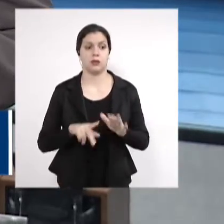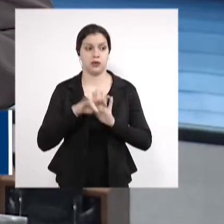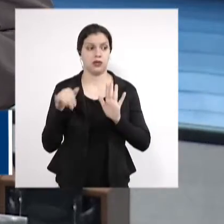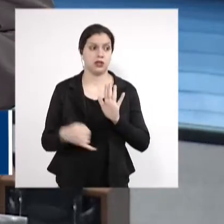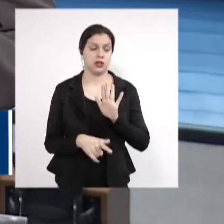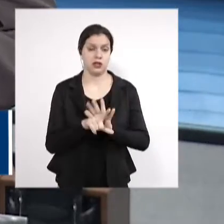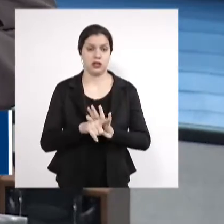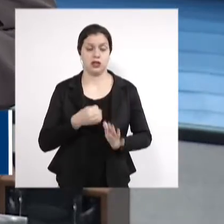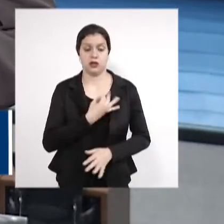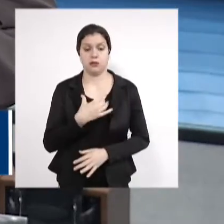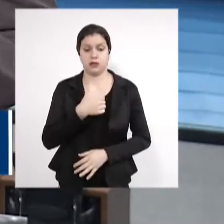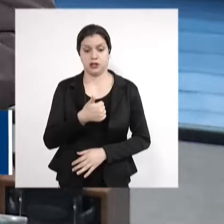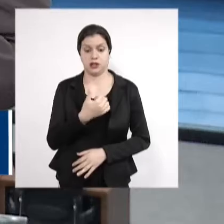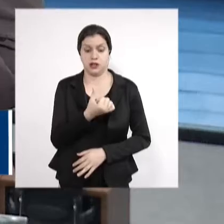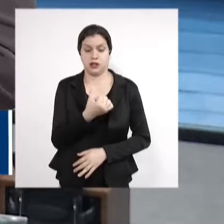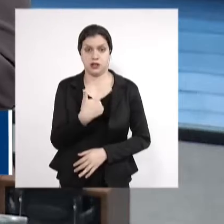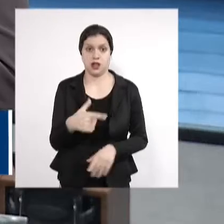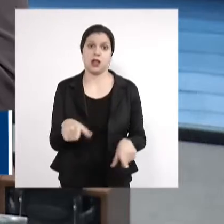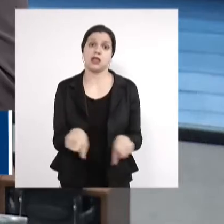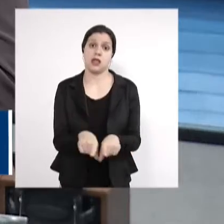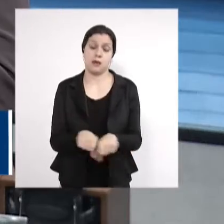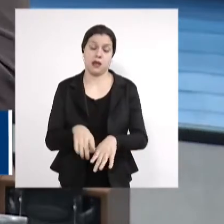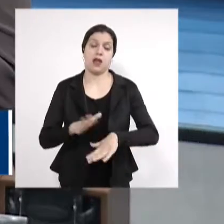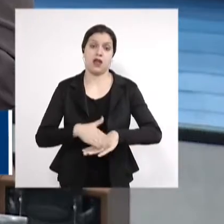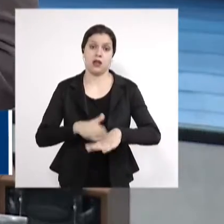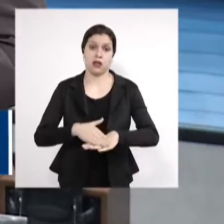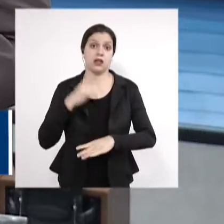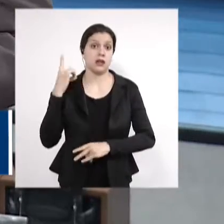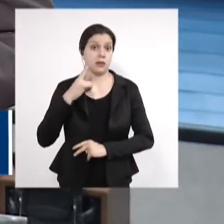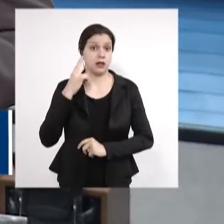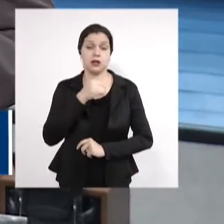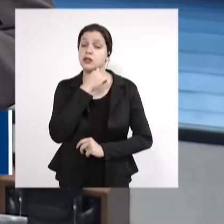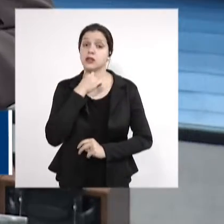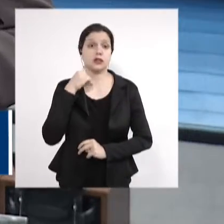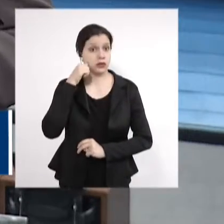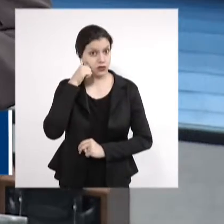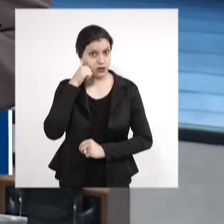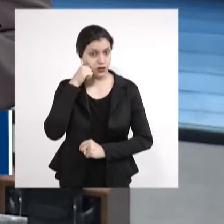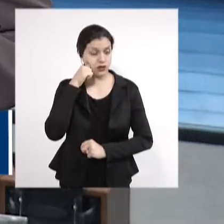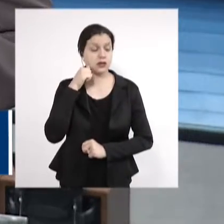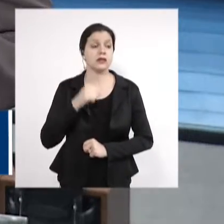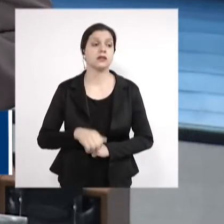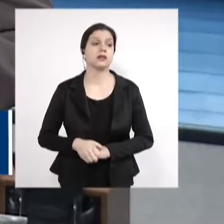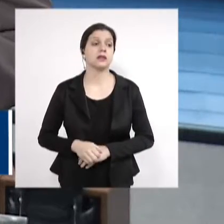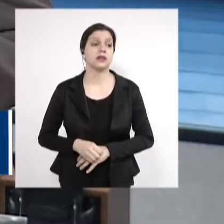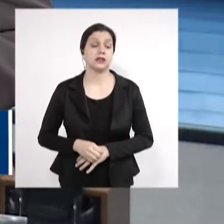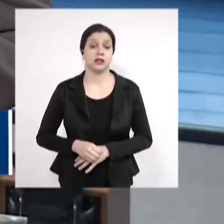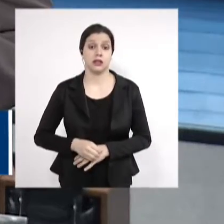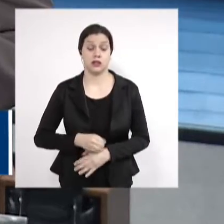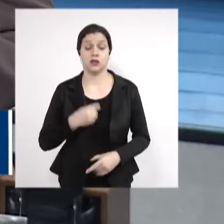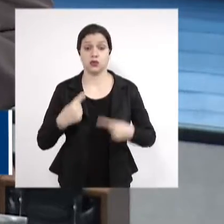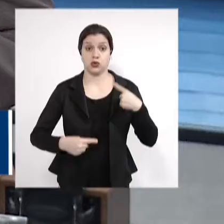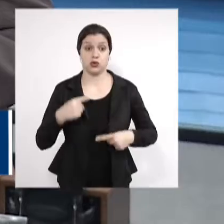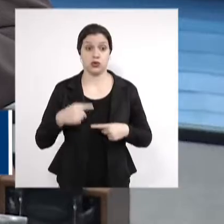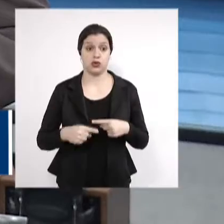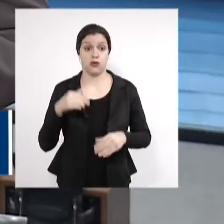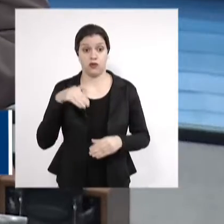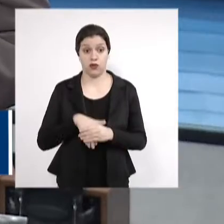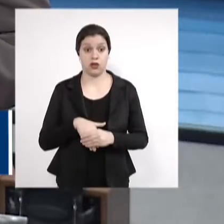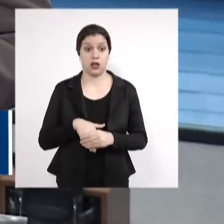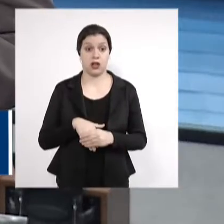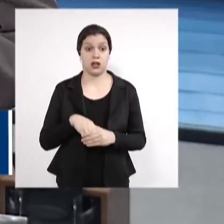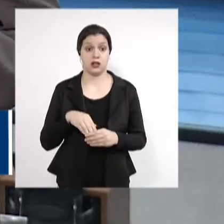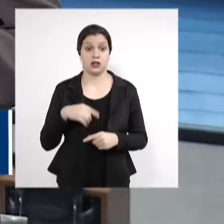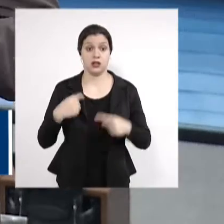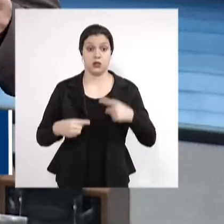projeto de lei 162, também de autoria do deputado Antônio Vaz, matéria que vai ser discutida e votada em